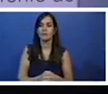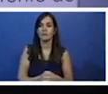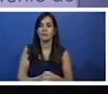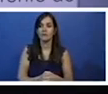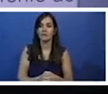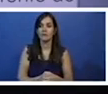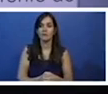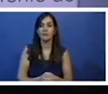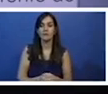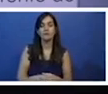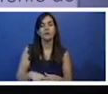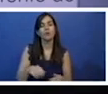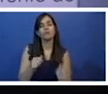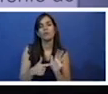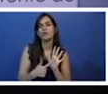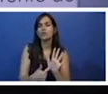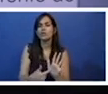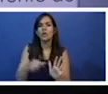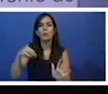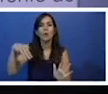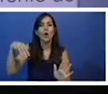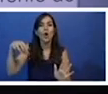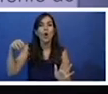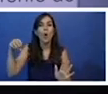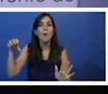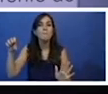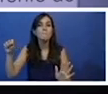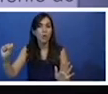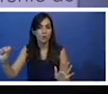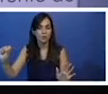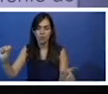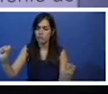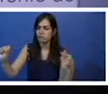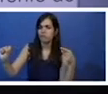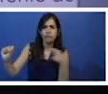desinência mos. Então, eu tenho um finalzinho aí indicando